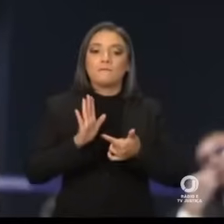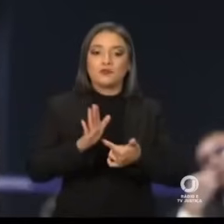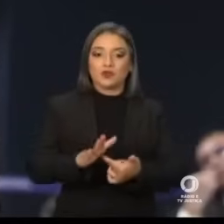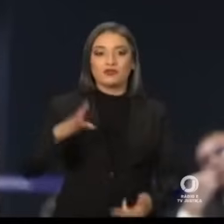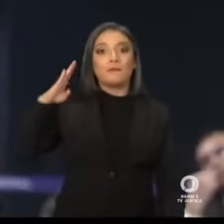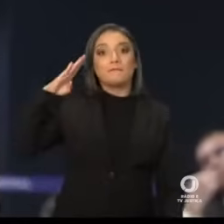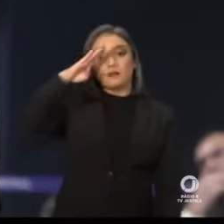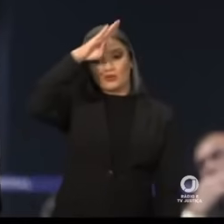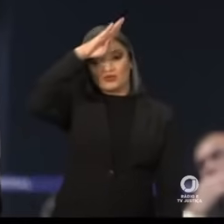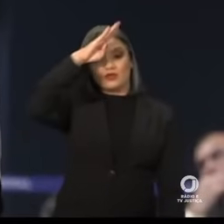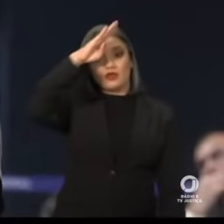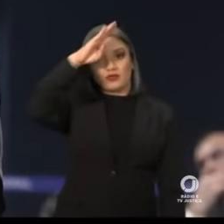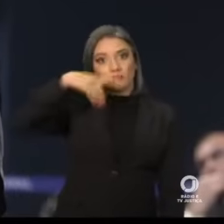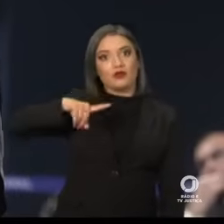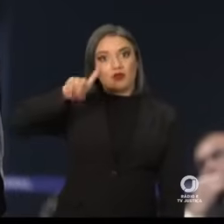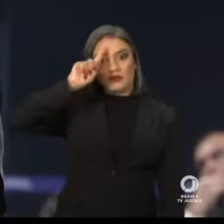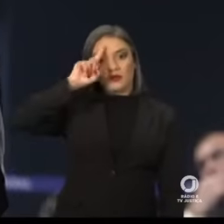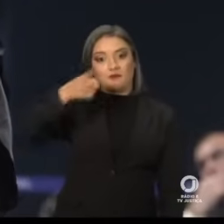transição.